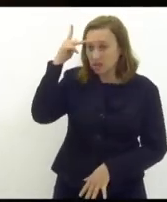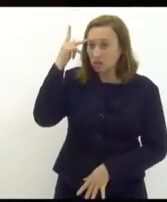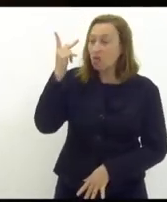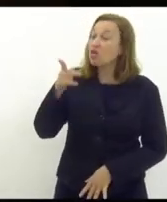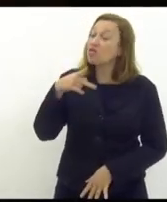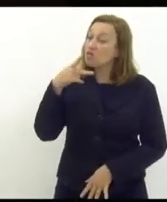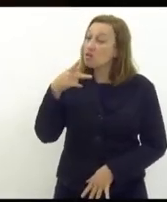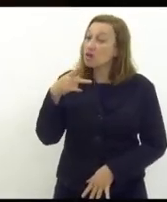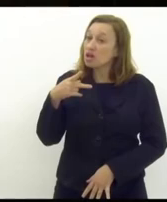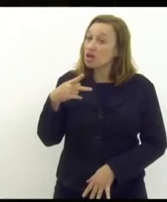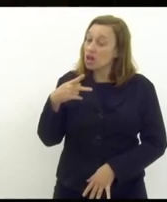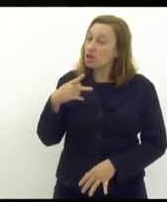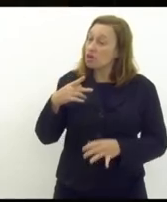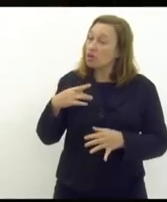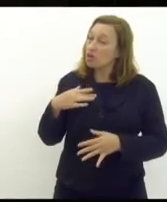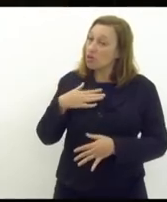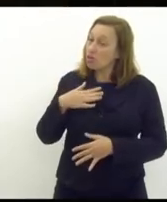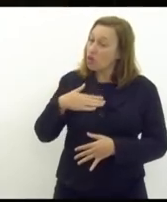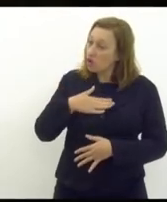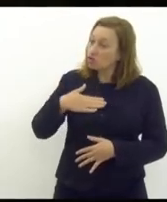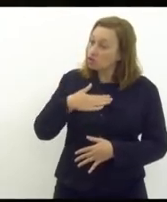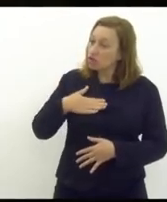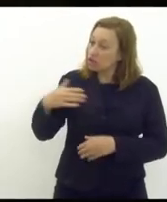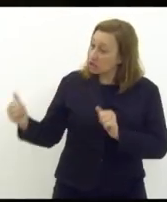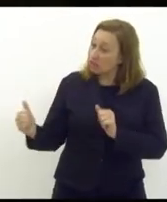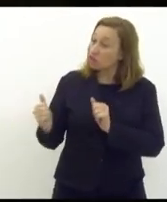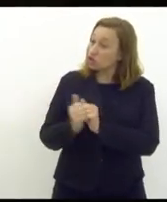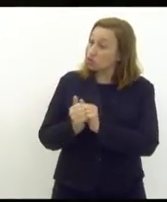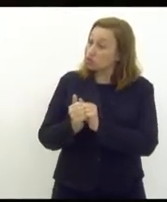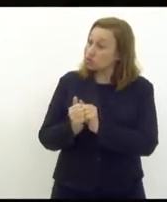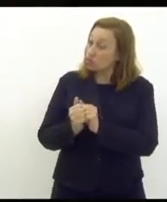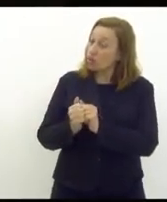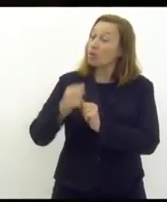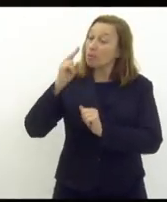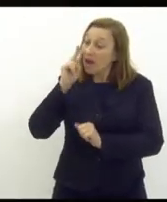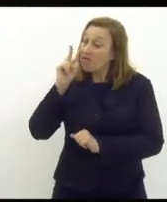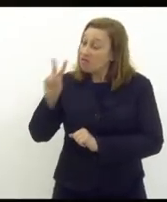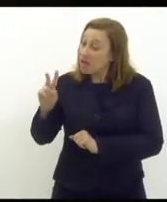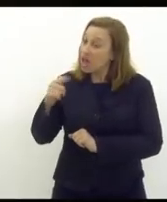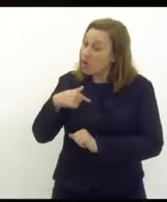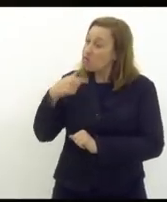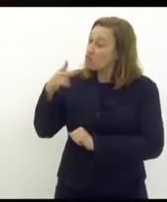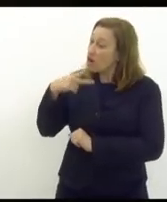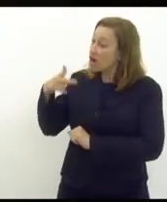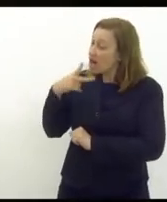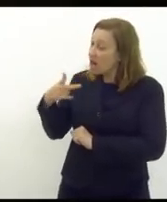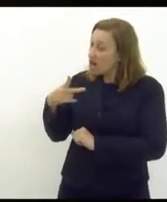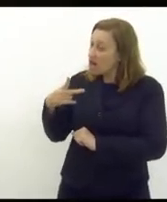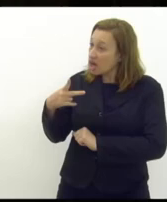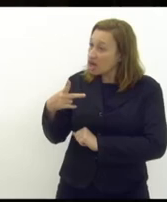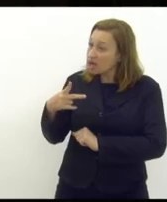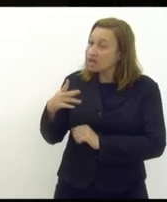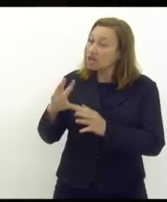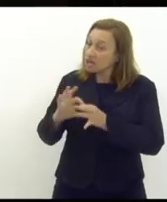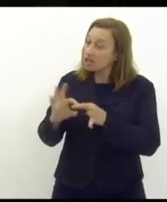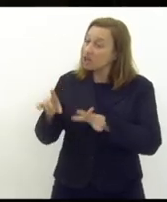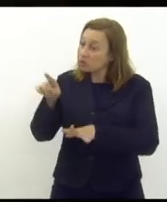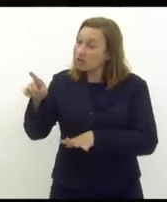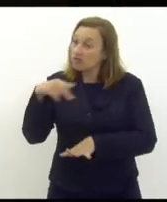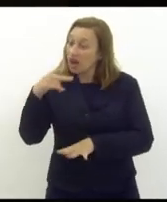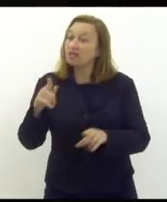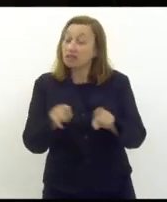que este esteja presente para refutar para confrontar as minhas palavras